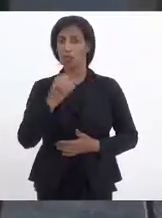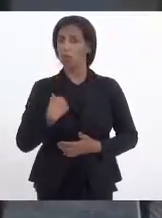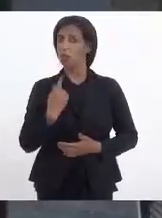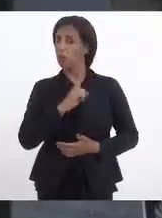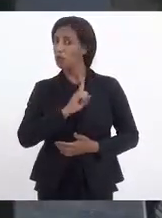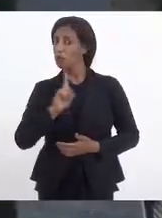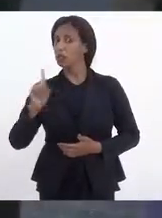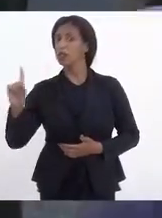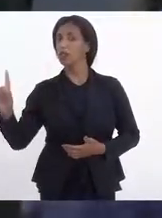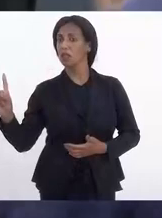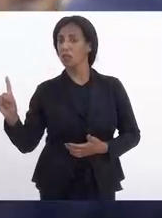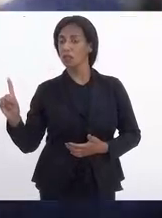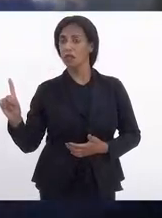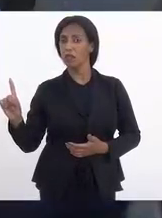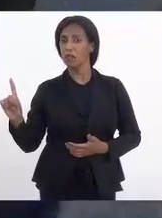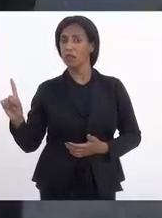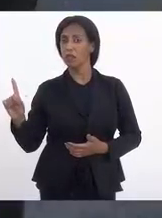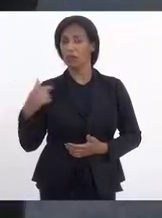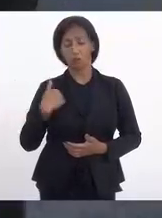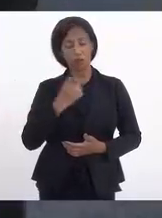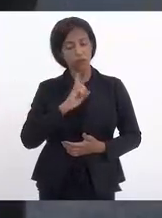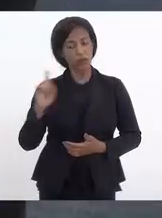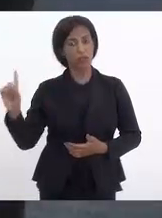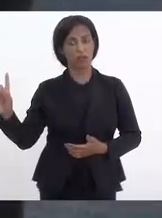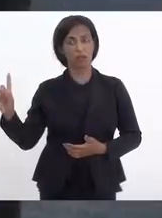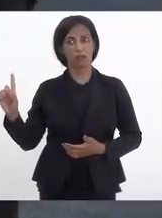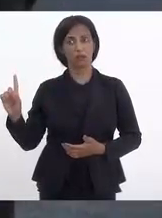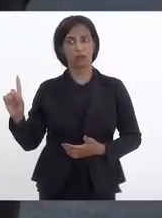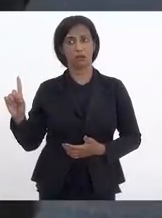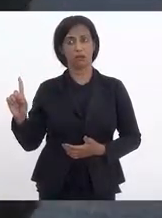sair eu vou ter que sair de cena